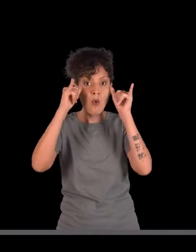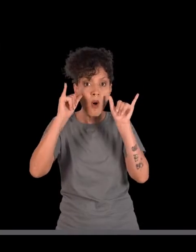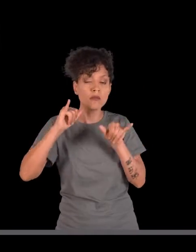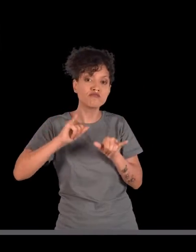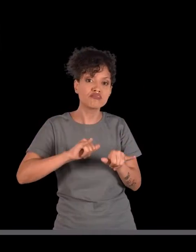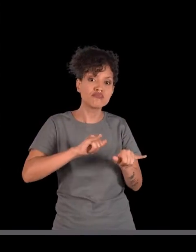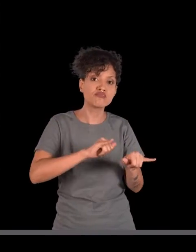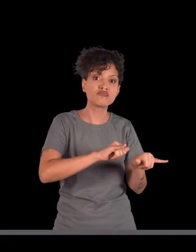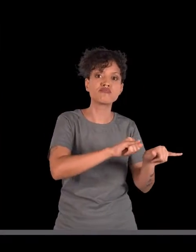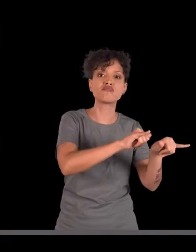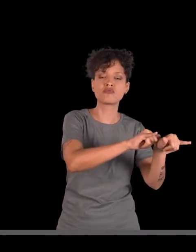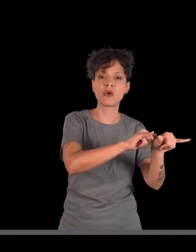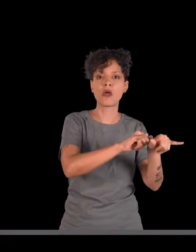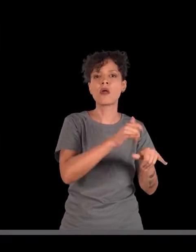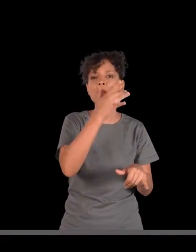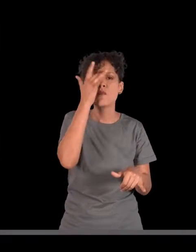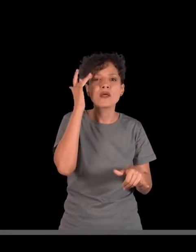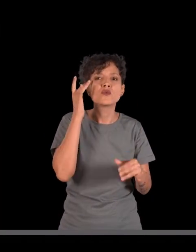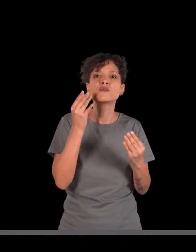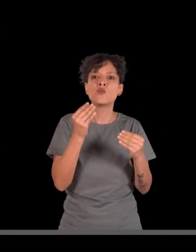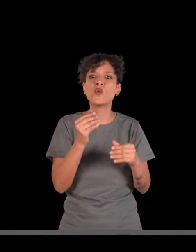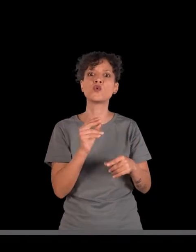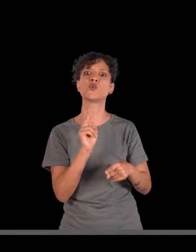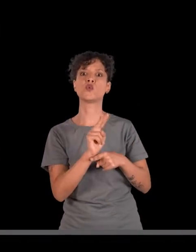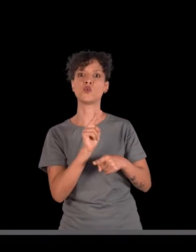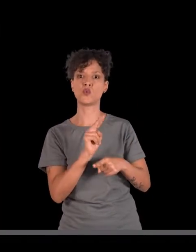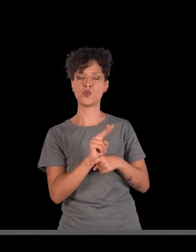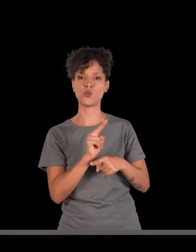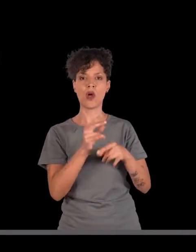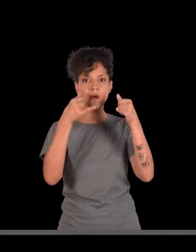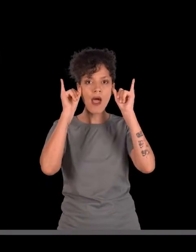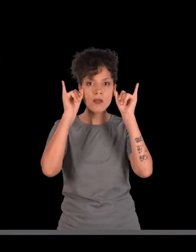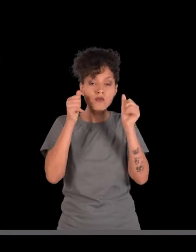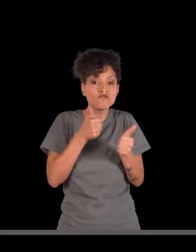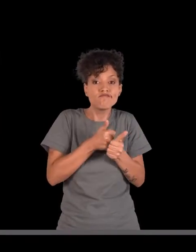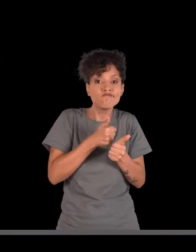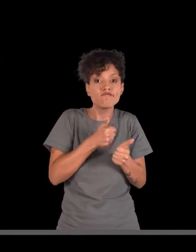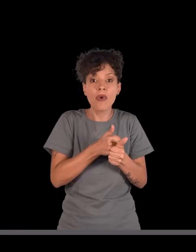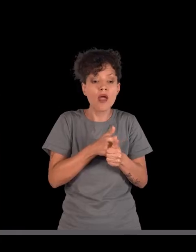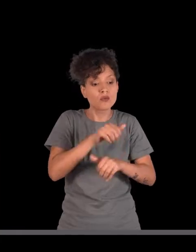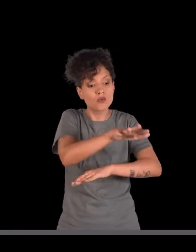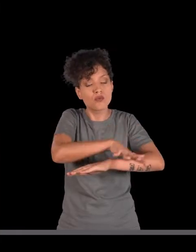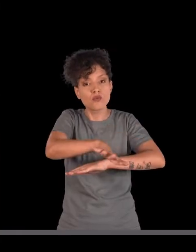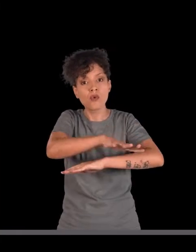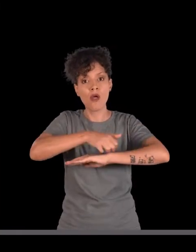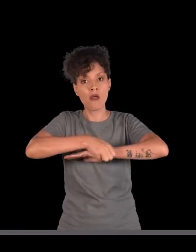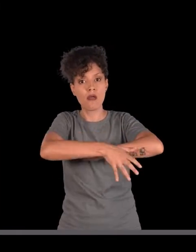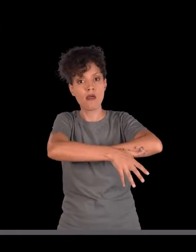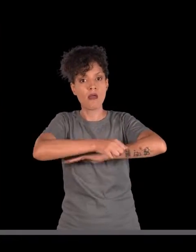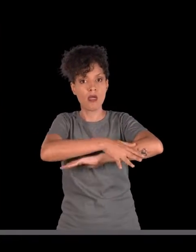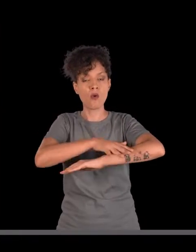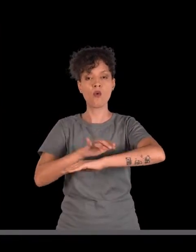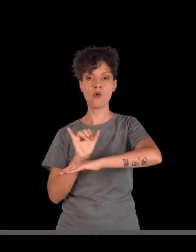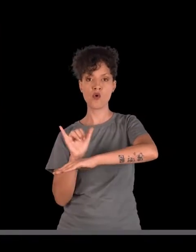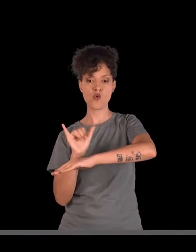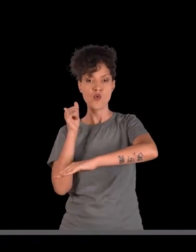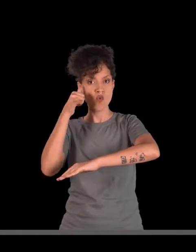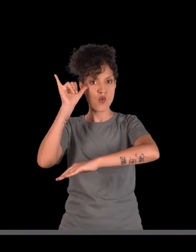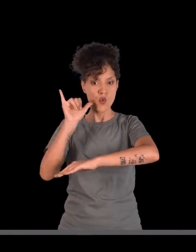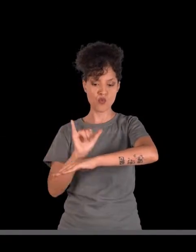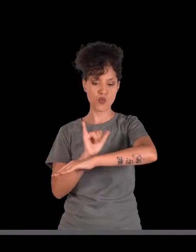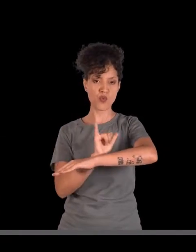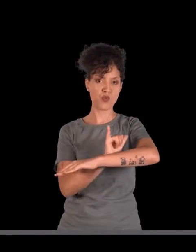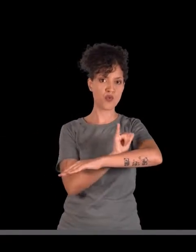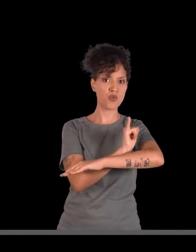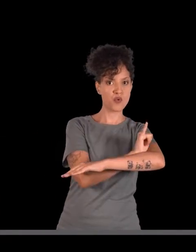grande número de criadores de gado, eles estavam criando gado ali na região do rio, indo cada vez